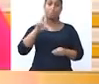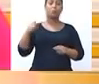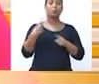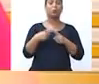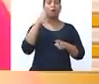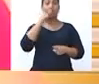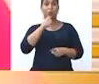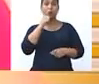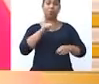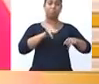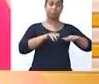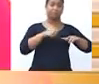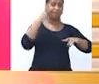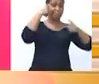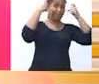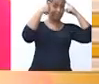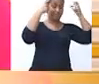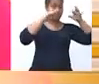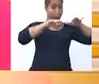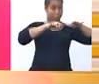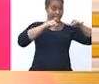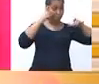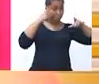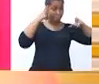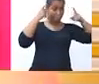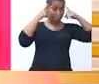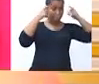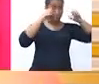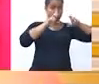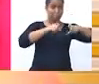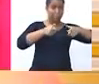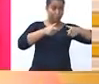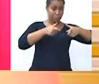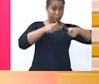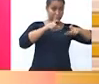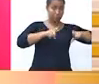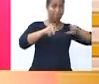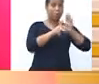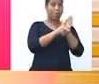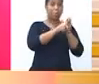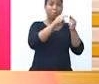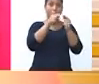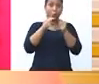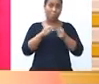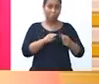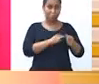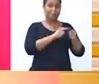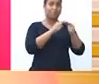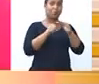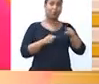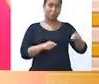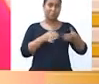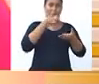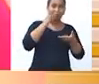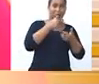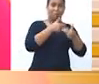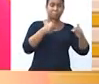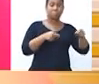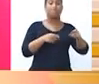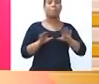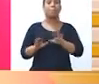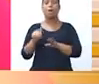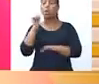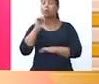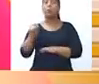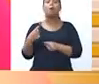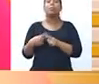era programadora, ela tinha que fazer os programas em linguagem de máquina, muito próxima ao hardware. Aí a Grace, por